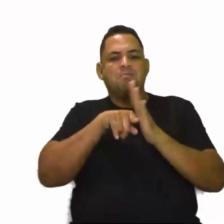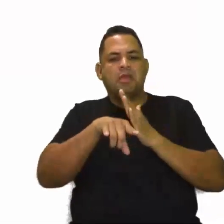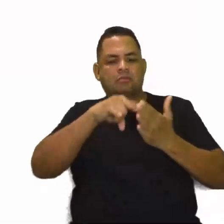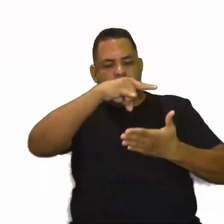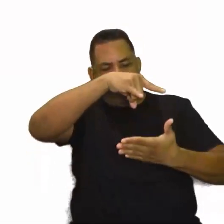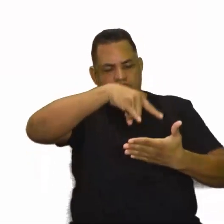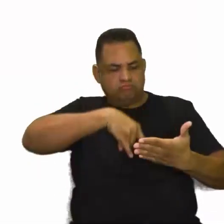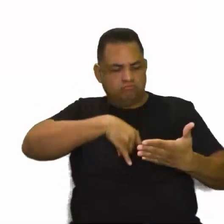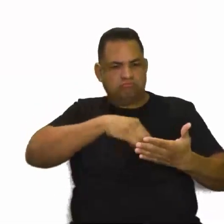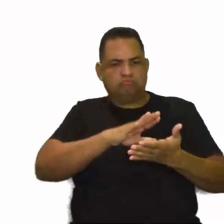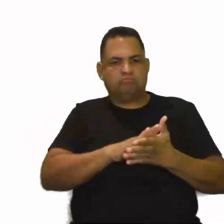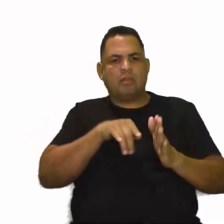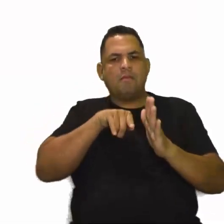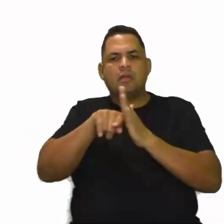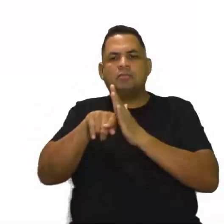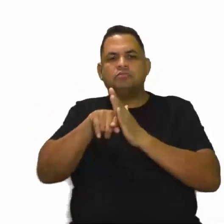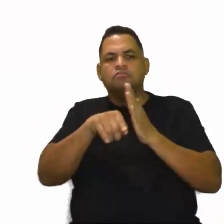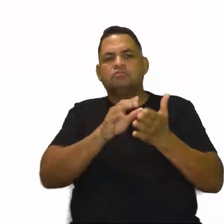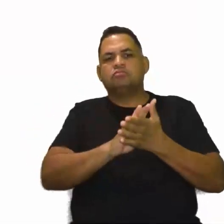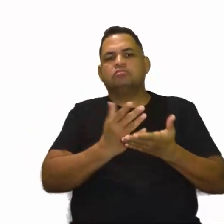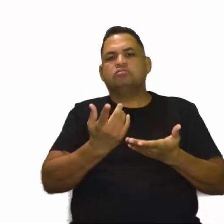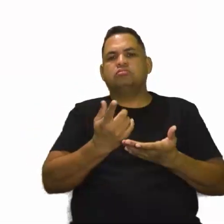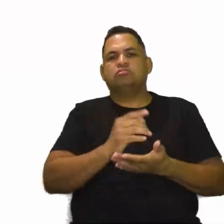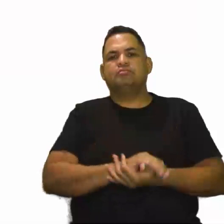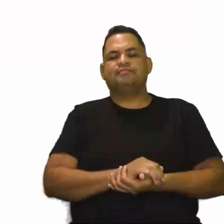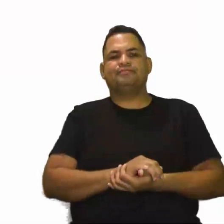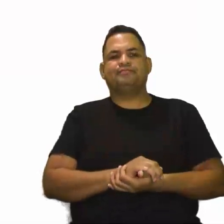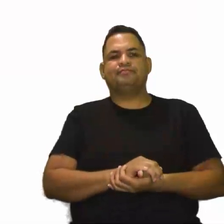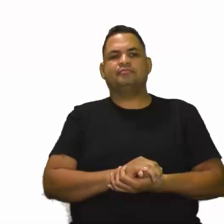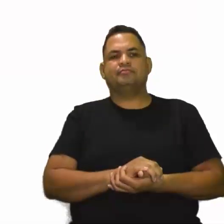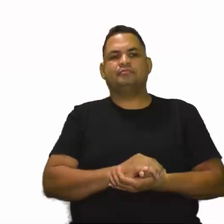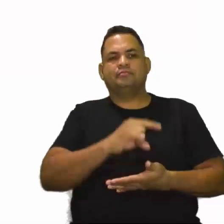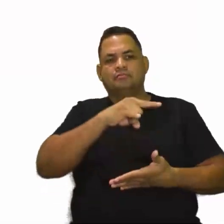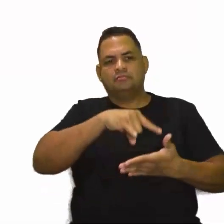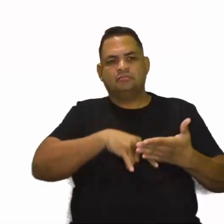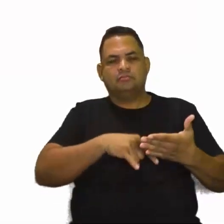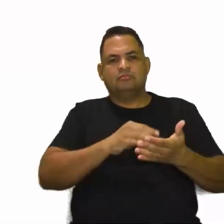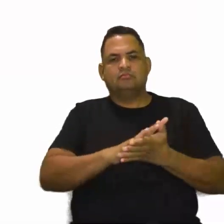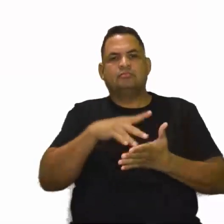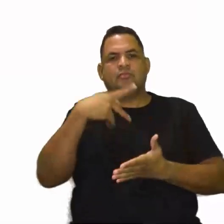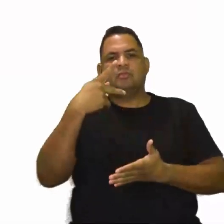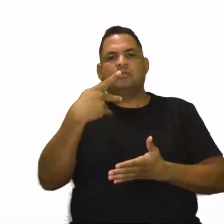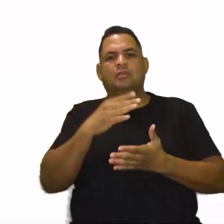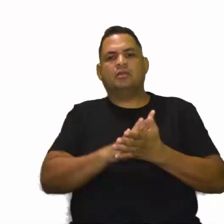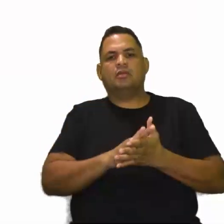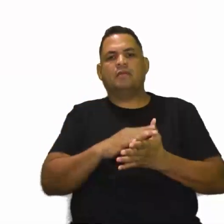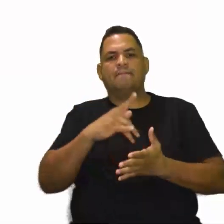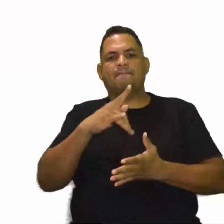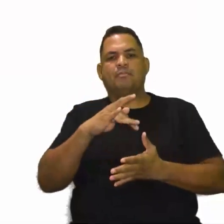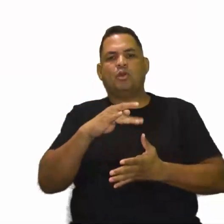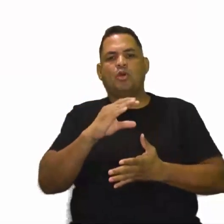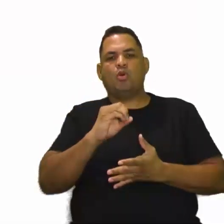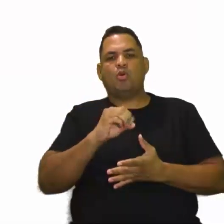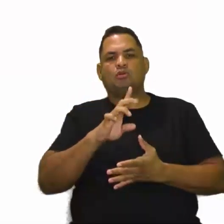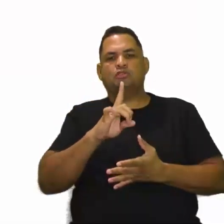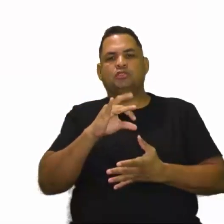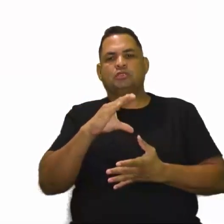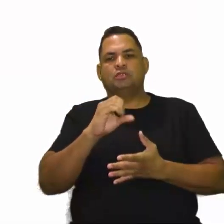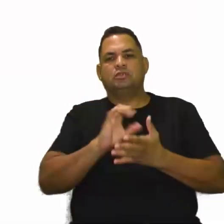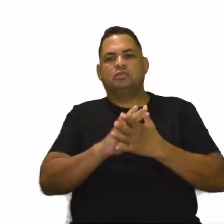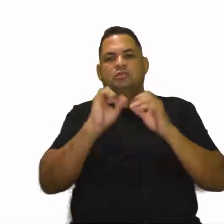para você. Então, opa, professora, peraí. Um questionário que fala sobre prontidão